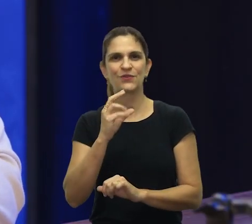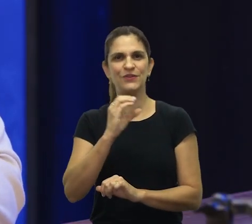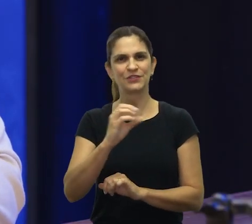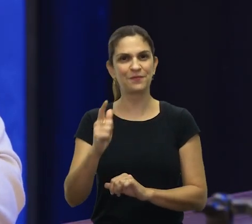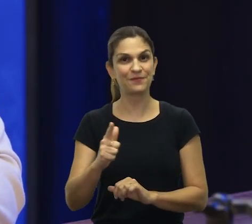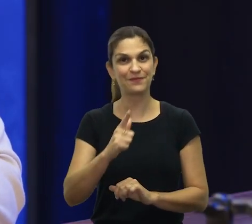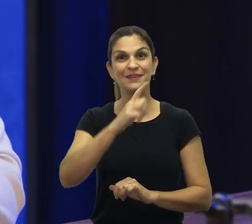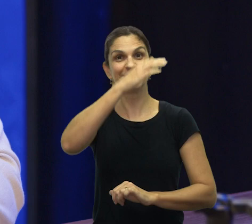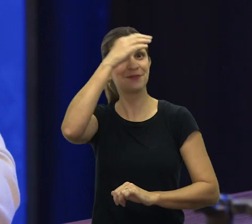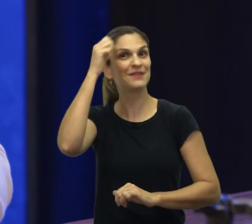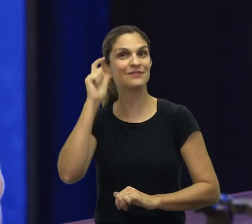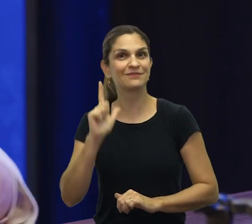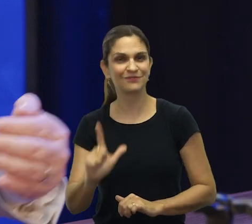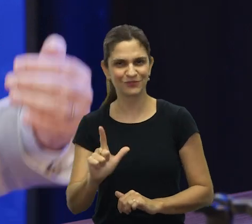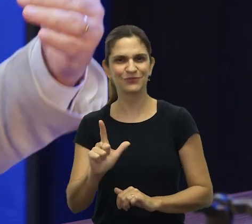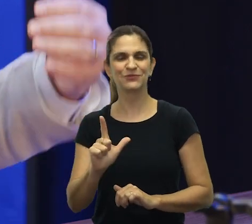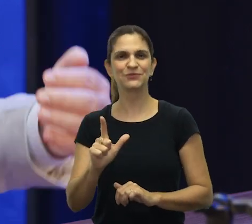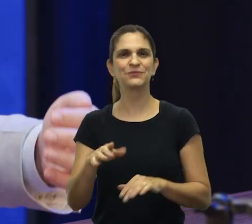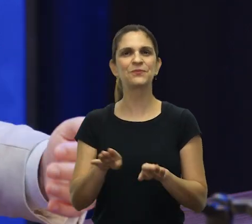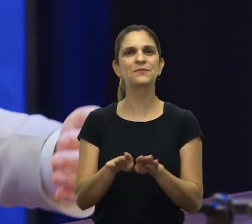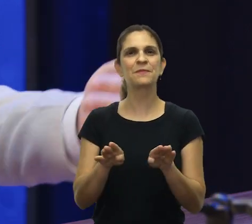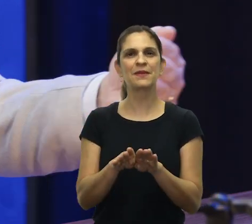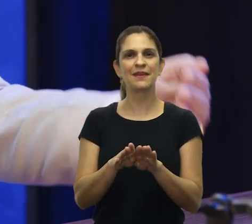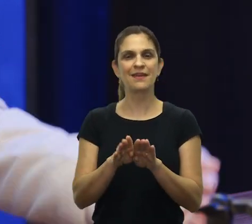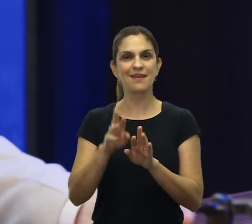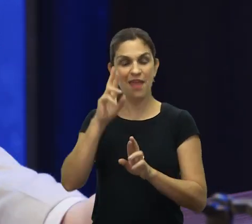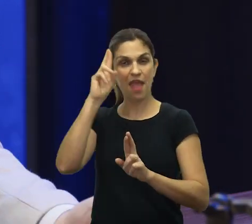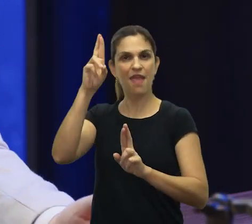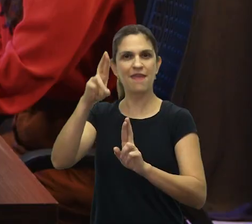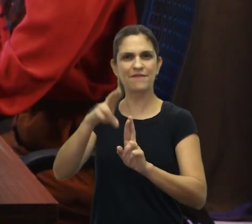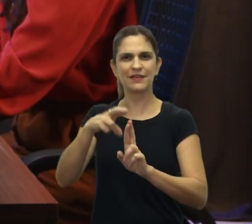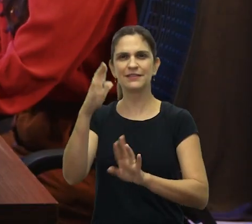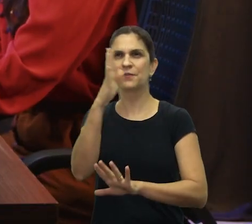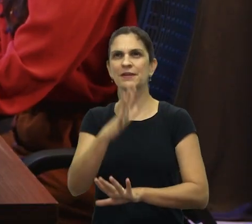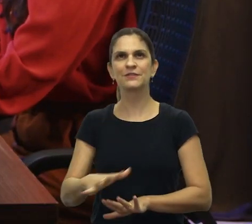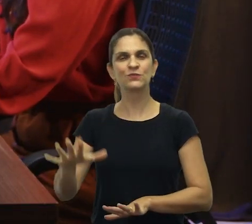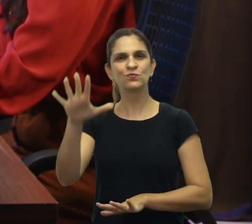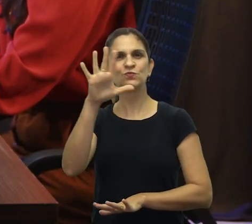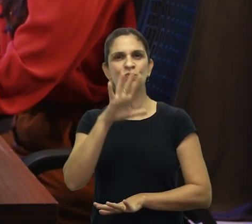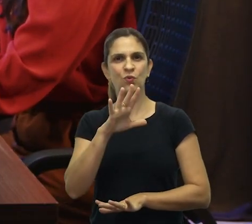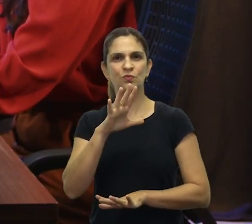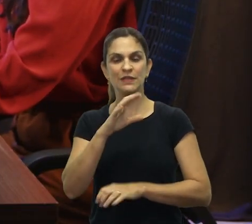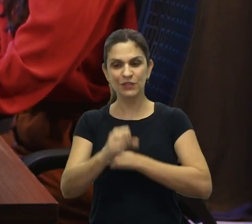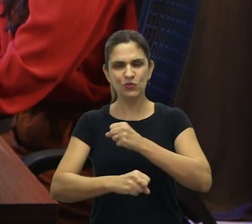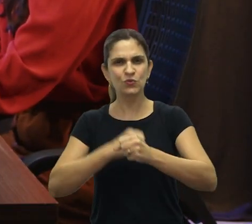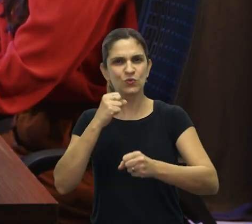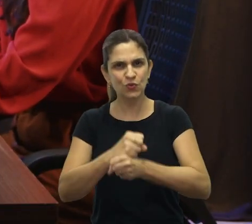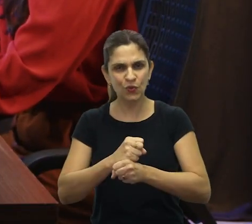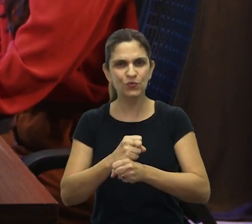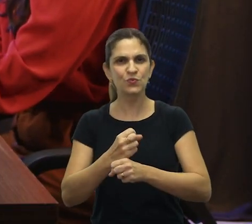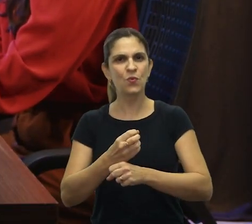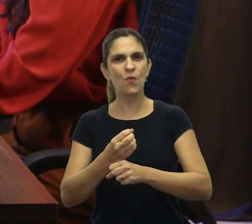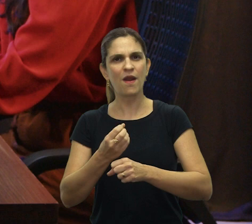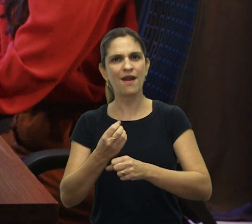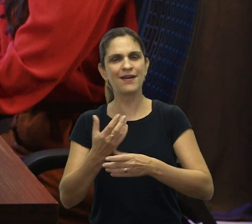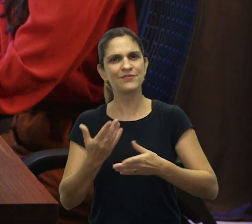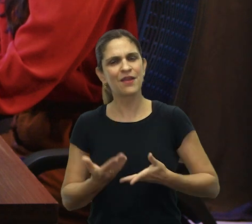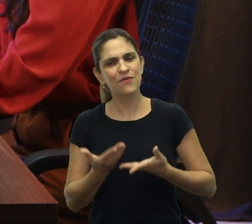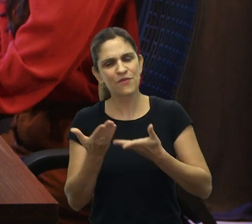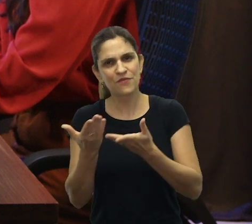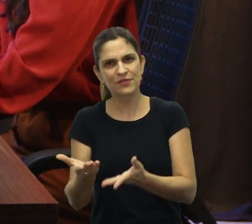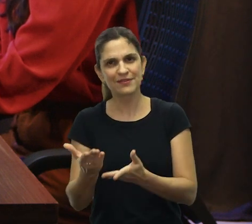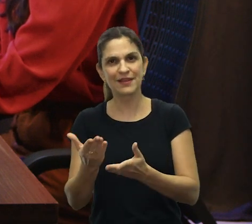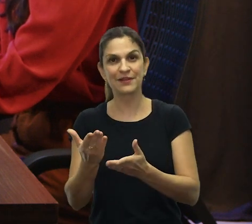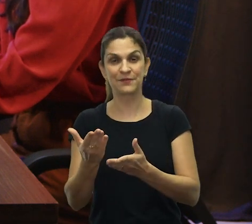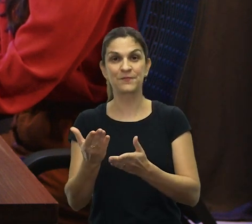na verdade, no Mato Grosso do Sul, e hoje é uma referência para o país. Tanto é que todos os anos nós somos convidados para